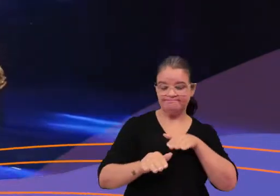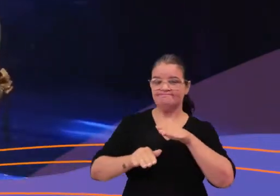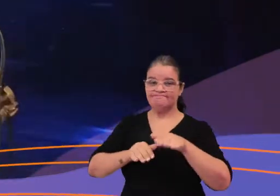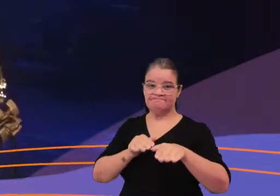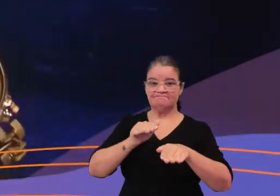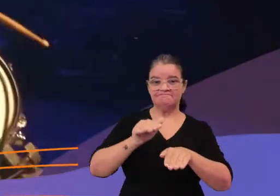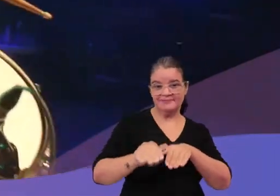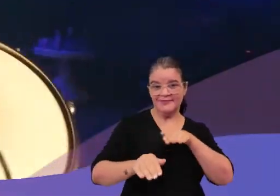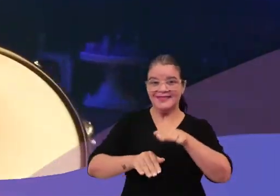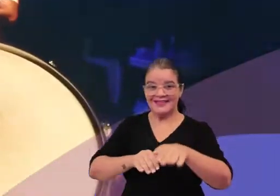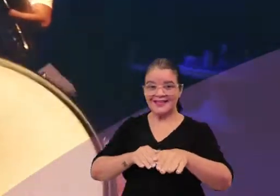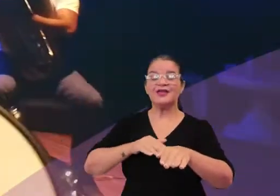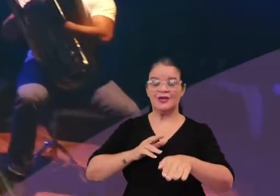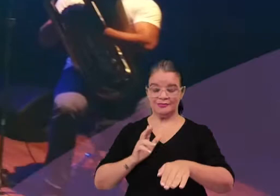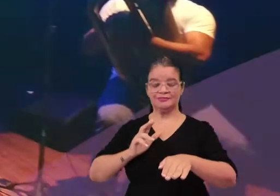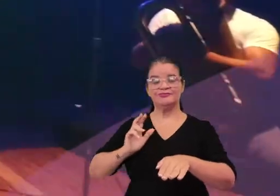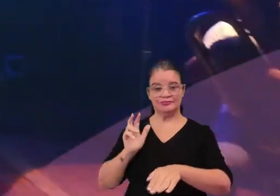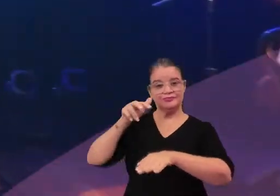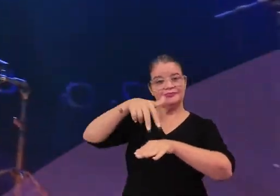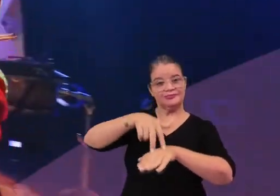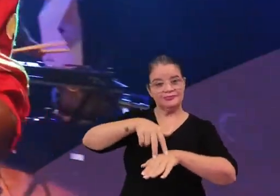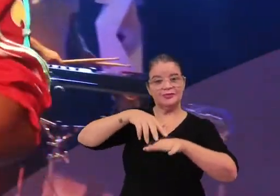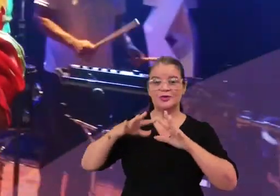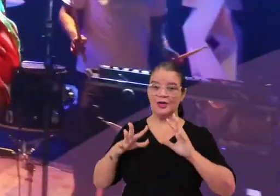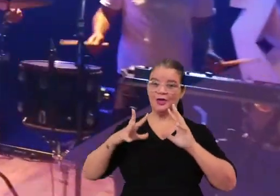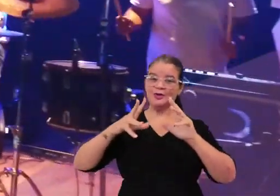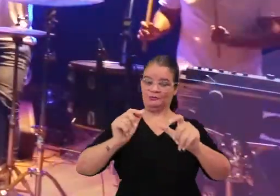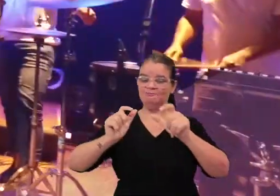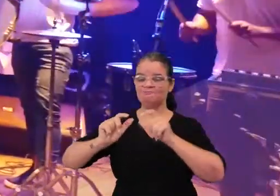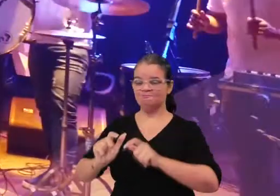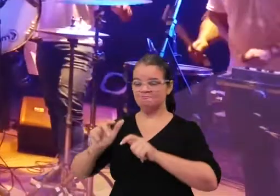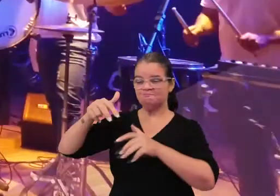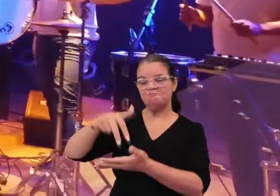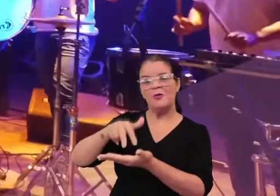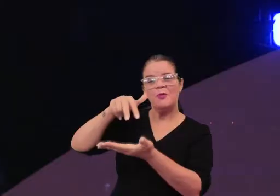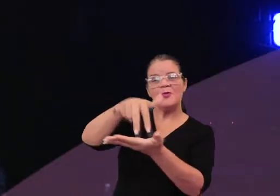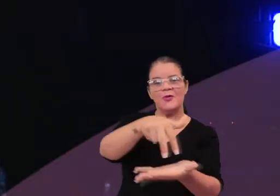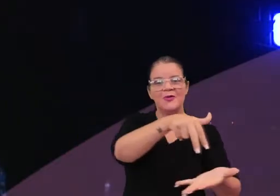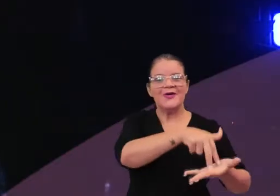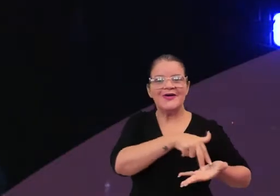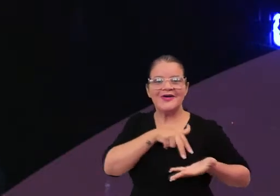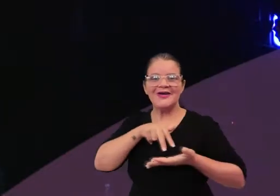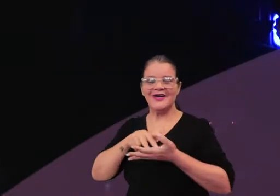De passo a passo eu passo em todo lugar.